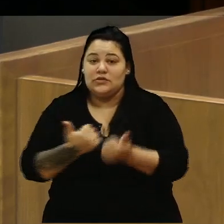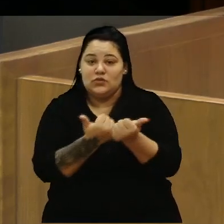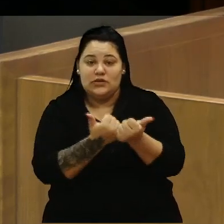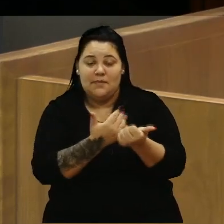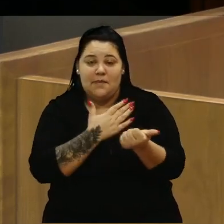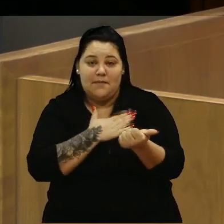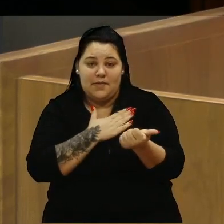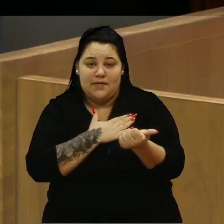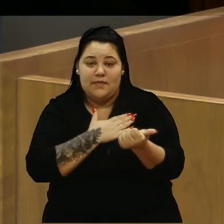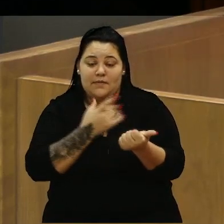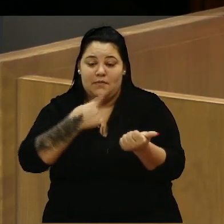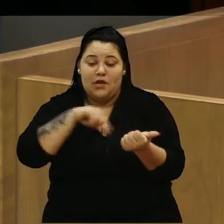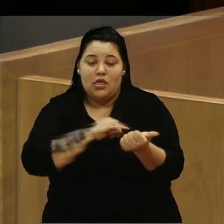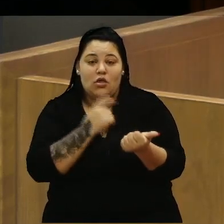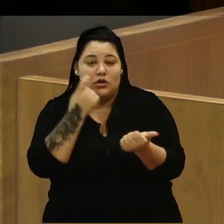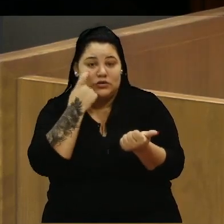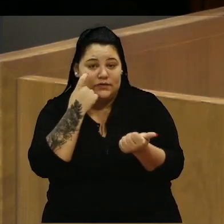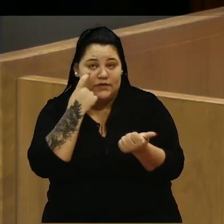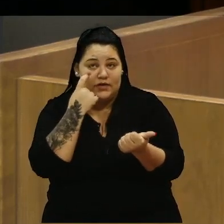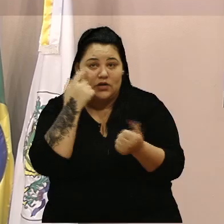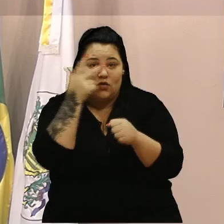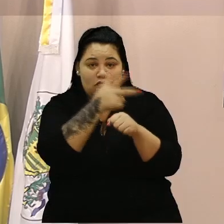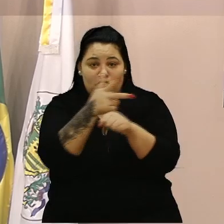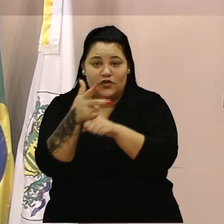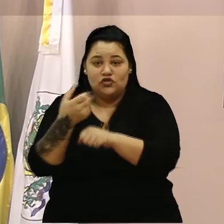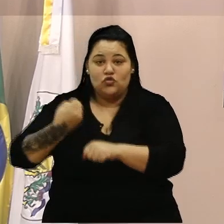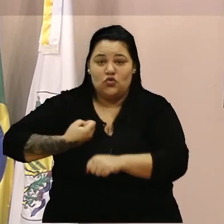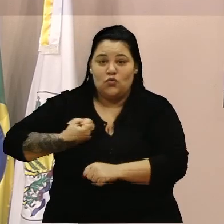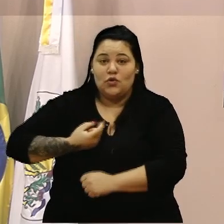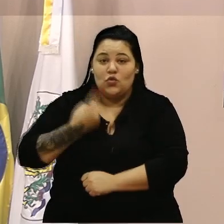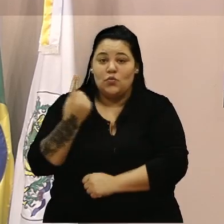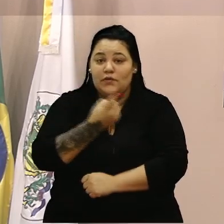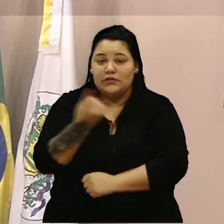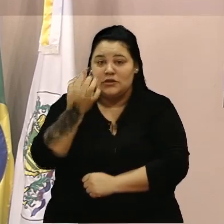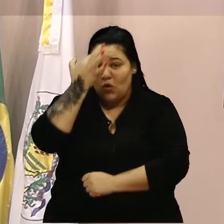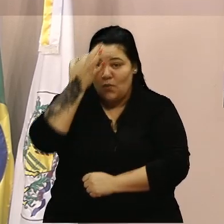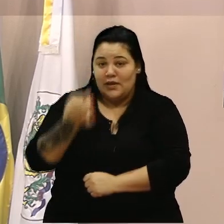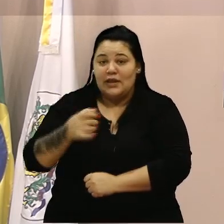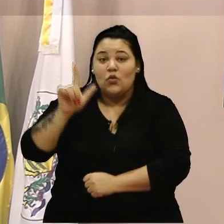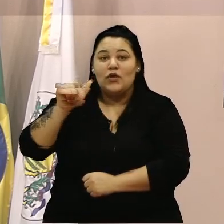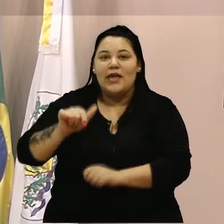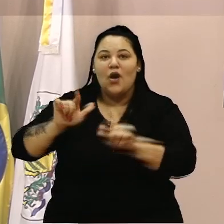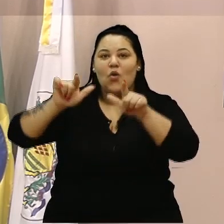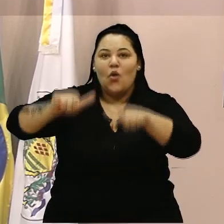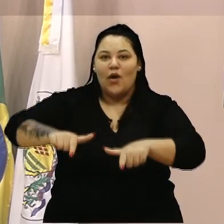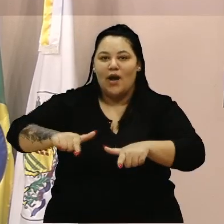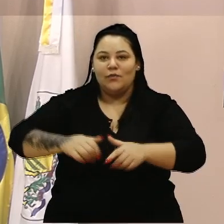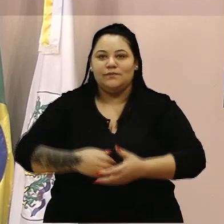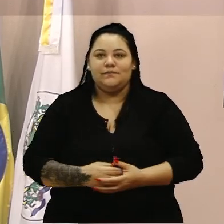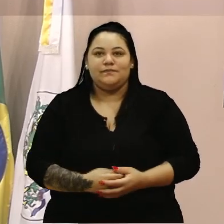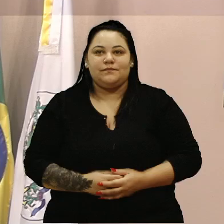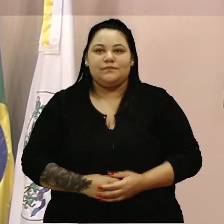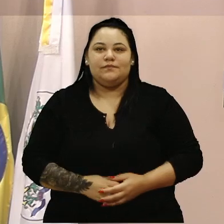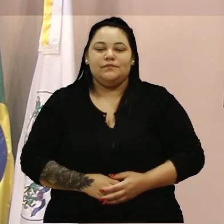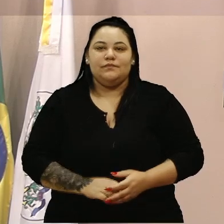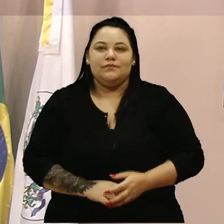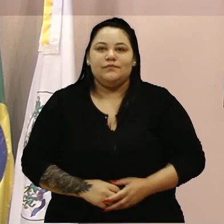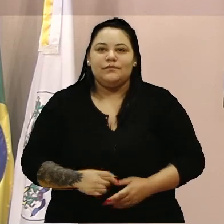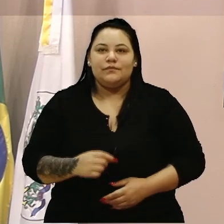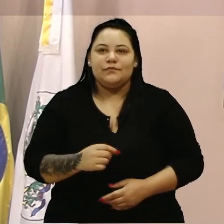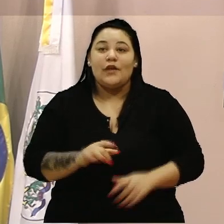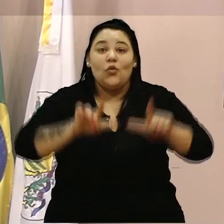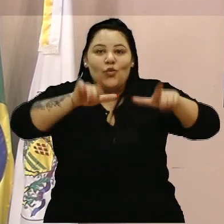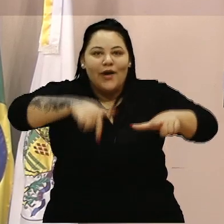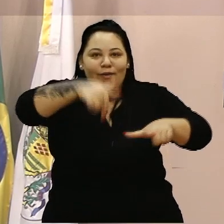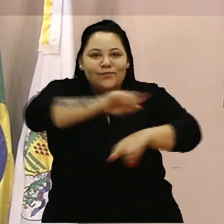a gente ver o vídeo número 1, para vocês entenderem o que é o Vale Trentino. Vale na Serra Gaúcha, o Vale